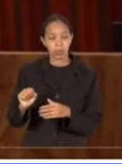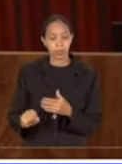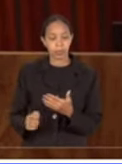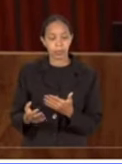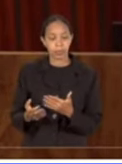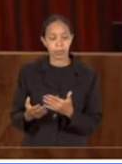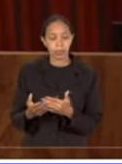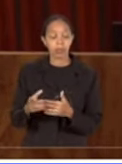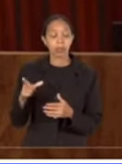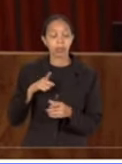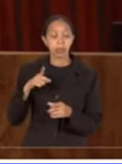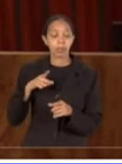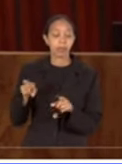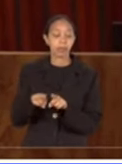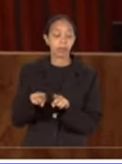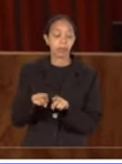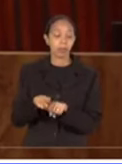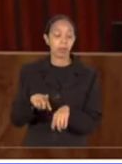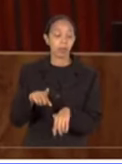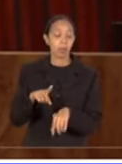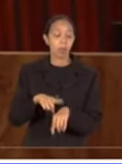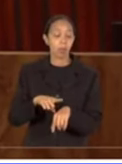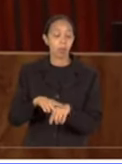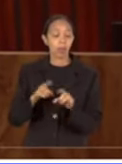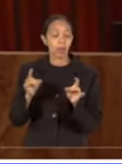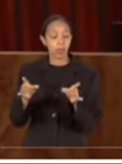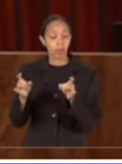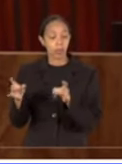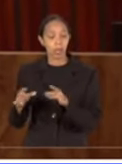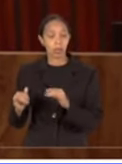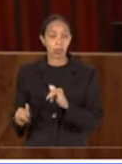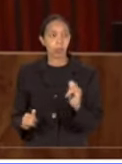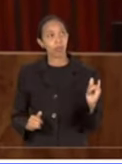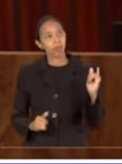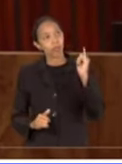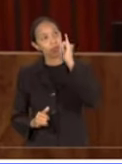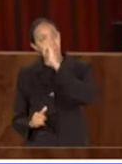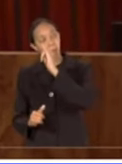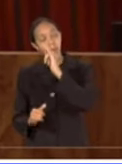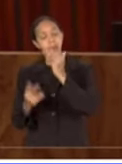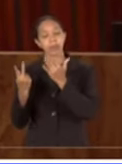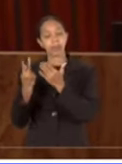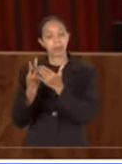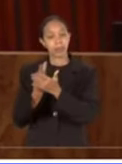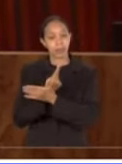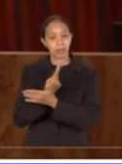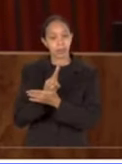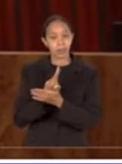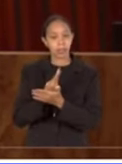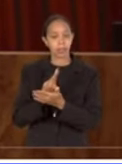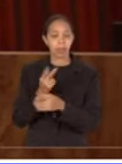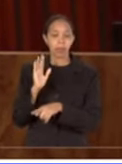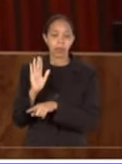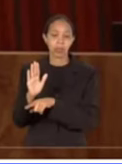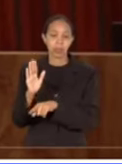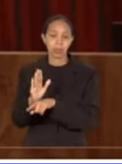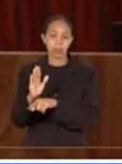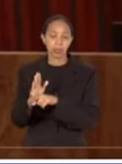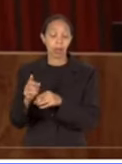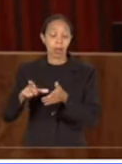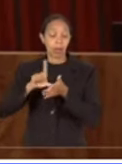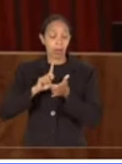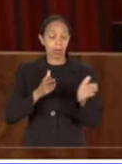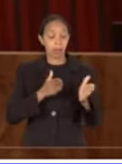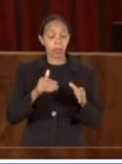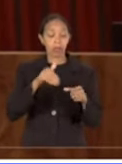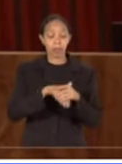Ainda traz o fato de que os gastos com voos teriam sido feitos em benefício da pré-campanha